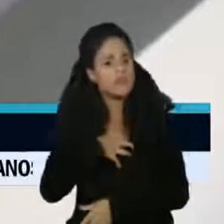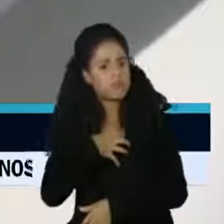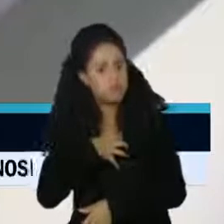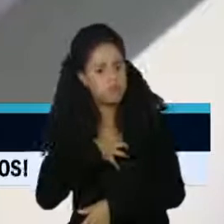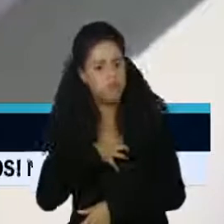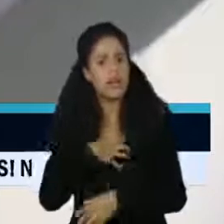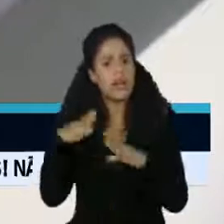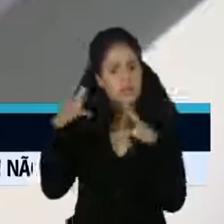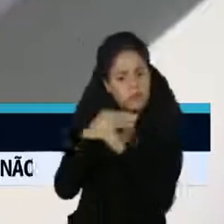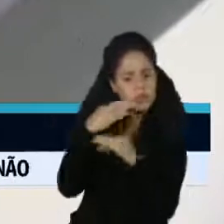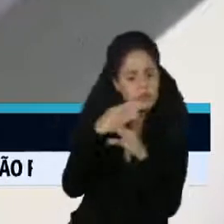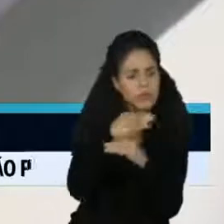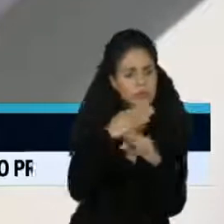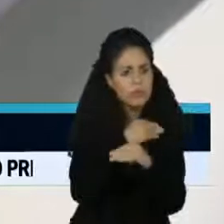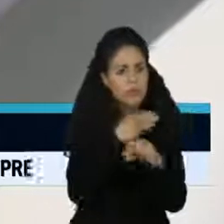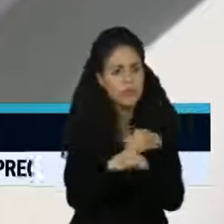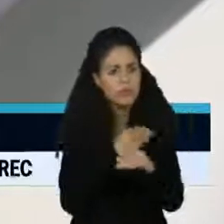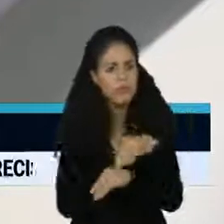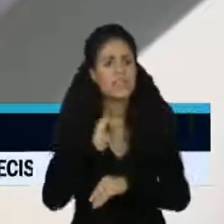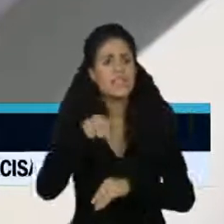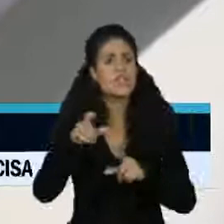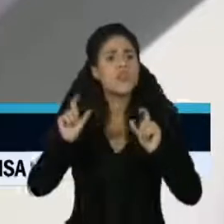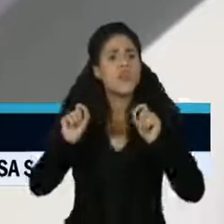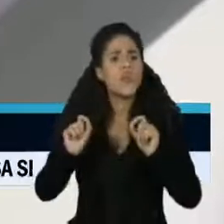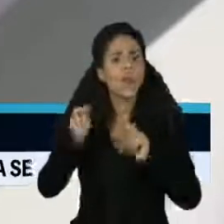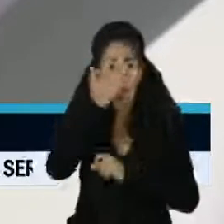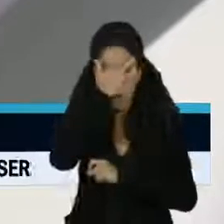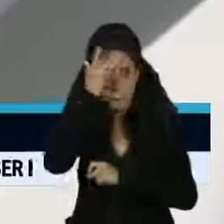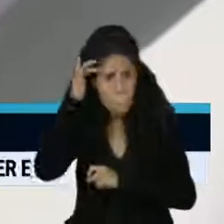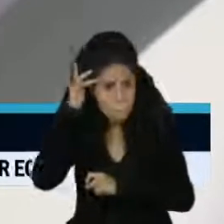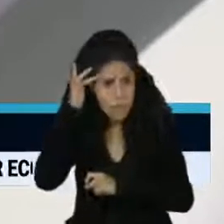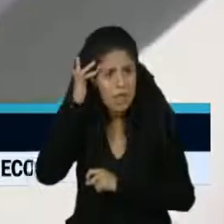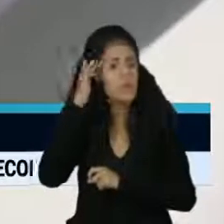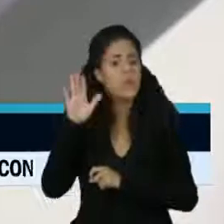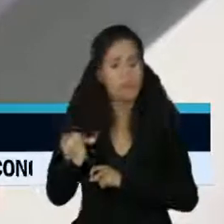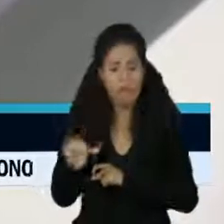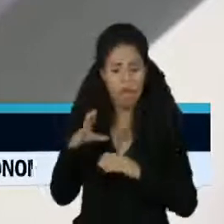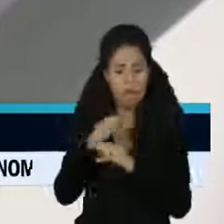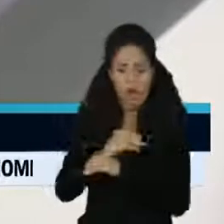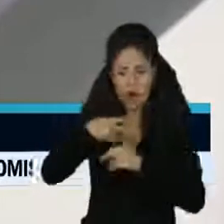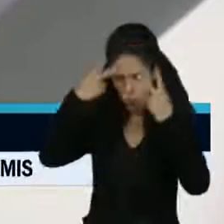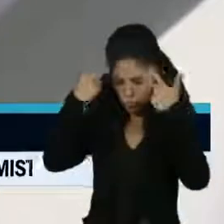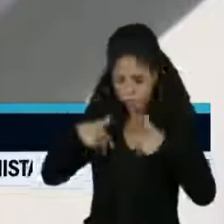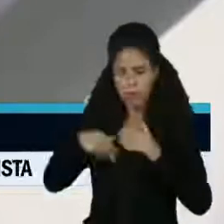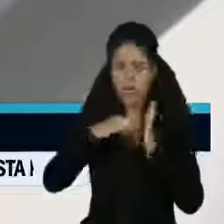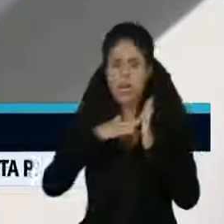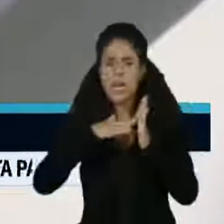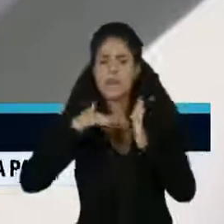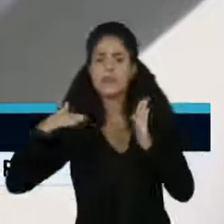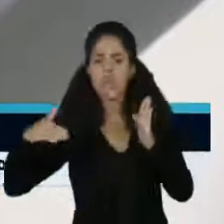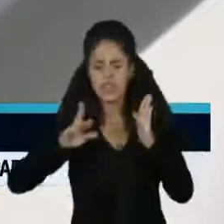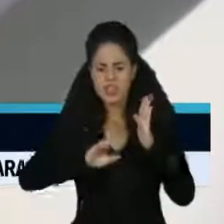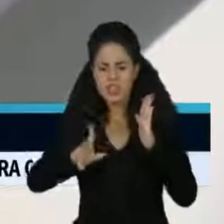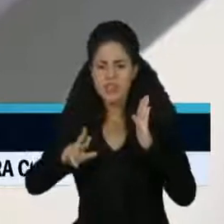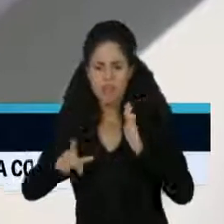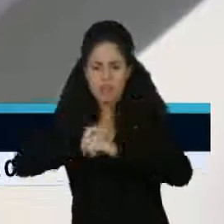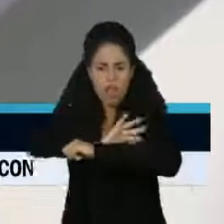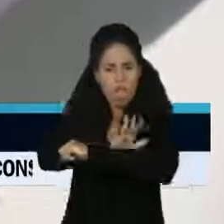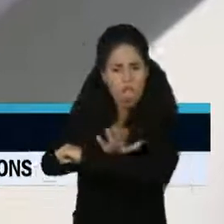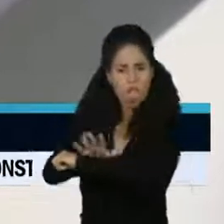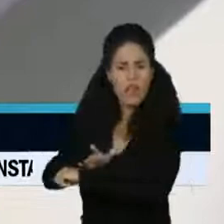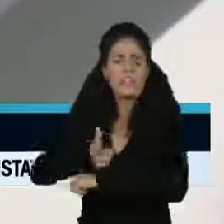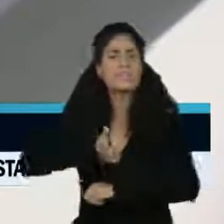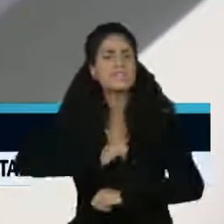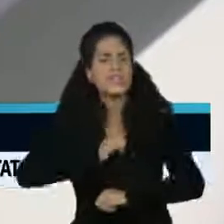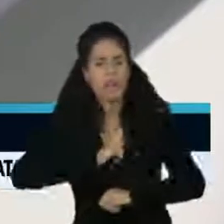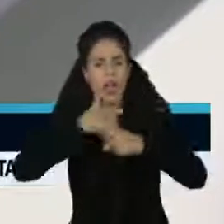ali do ponto de vista relacional que modo que quem estiver fora daquele contexto daquela estética Infelizmente vai ficar vitimado pela a